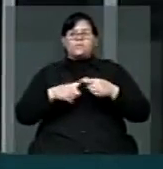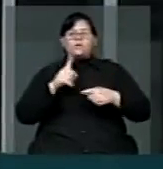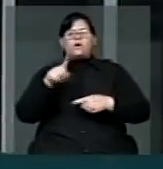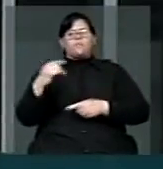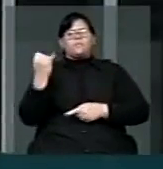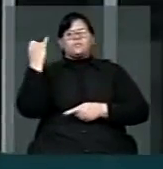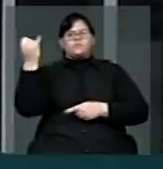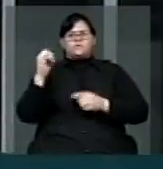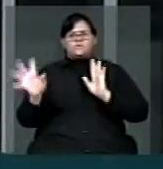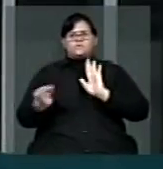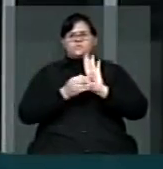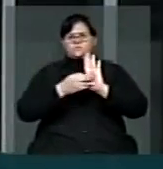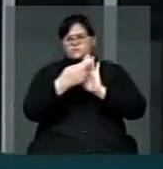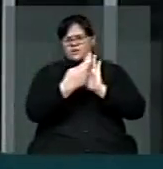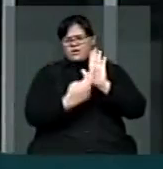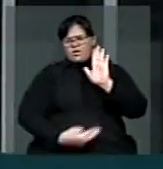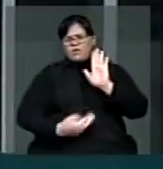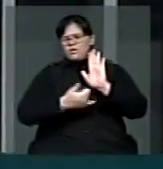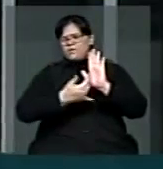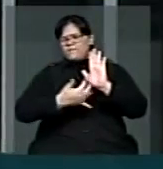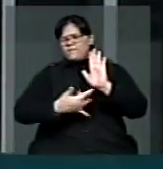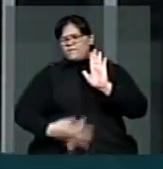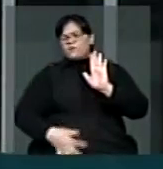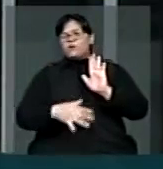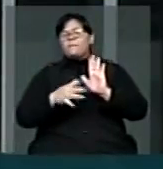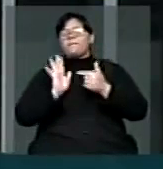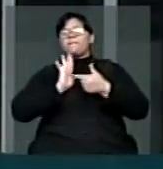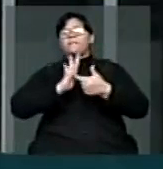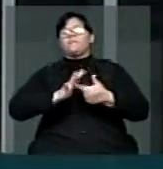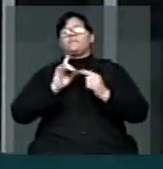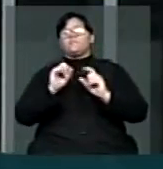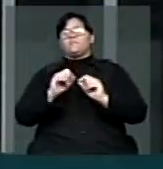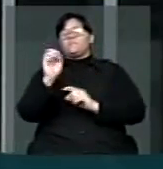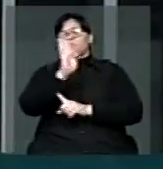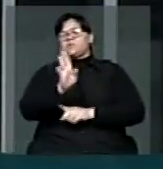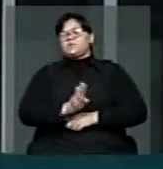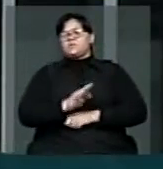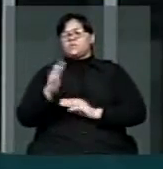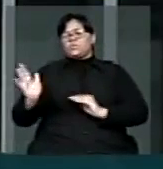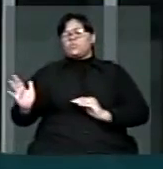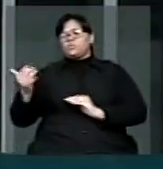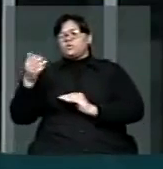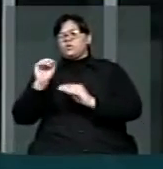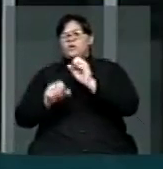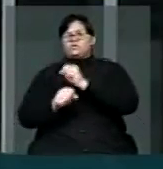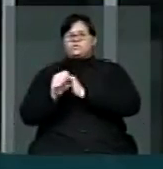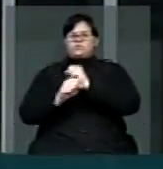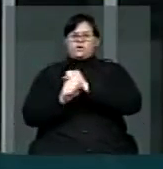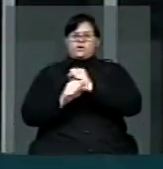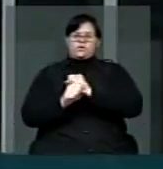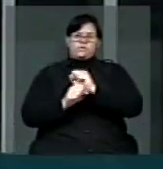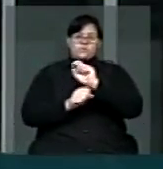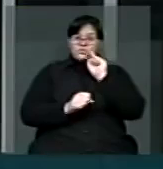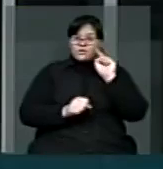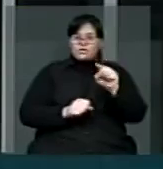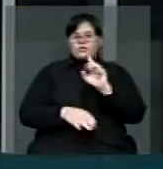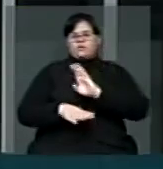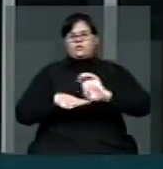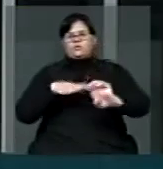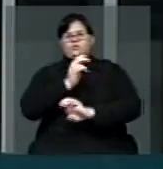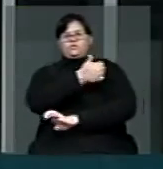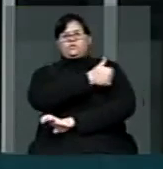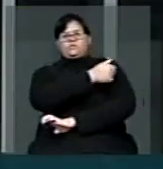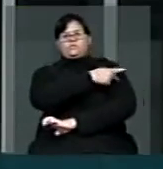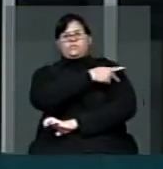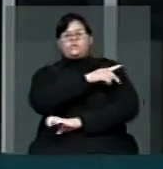registrar este relatório, o que mostra, sem sombra de dúvida, tanto no Brasil, nos últimos 10 anos, como no estado do Piauí, nos últimos 10 anos